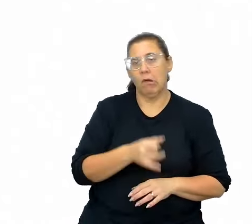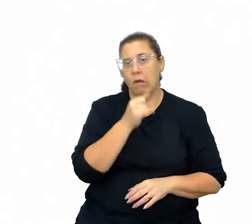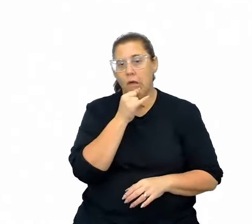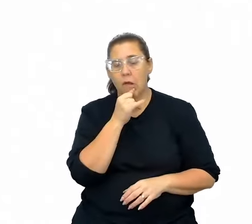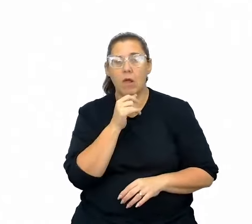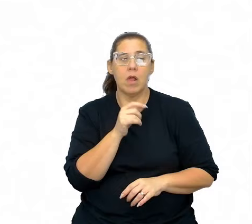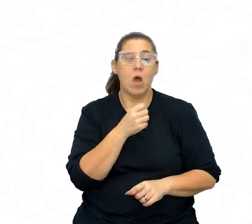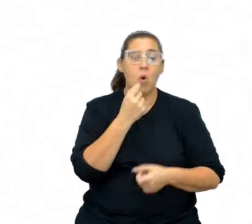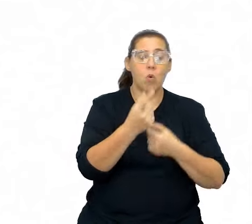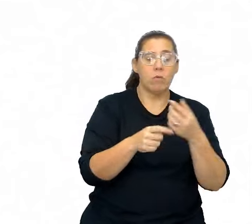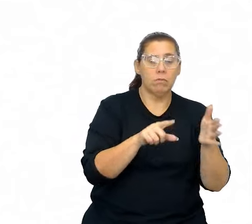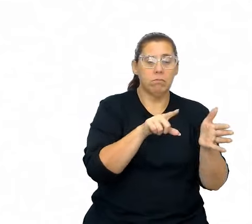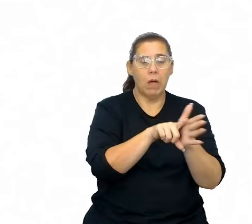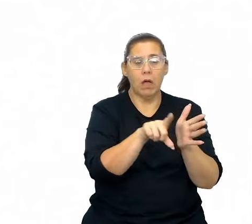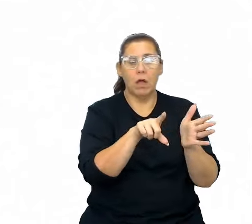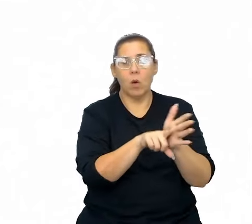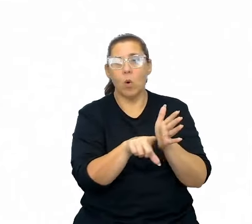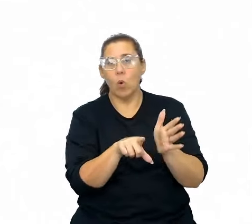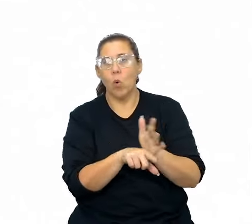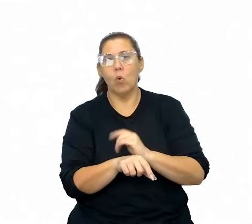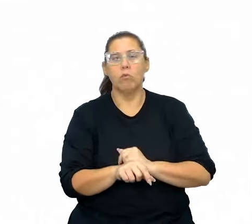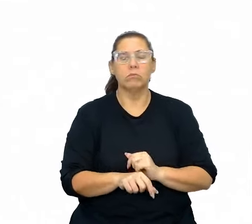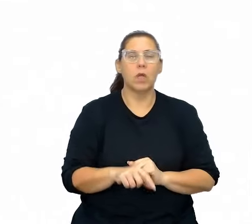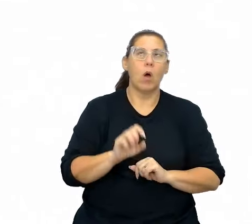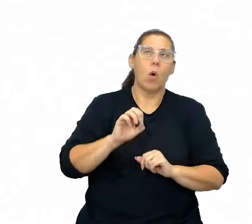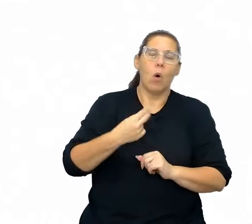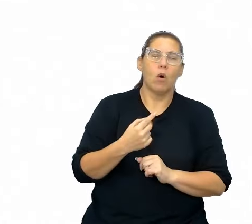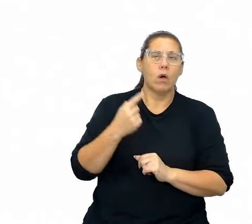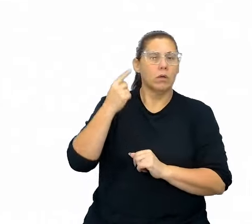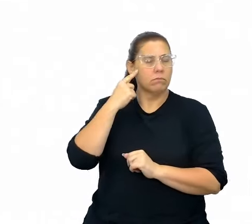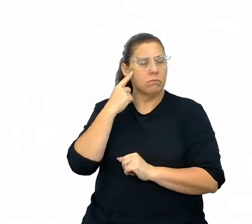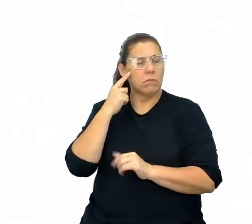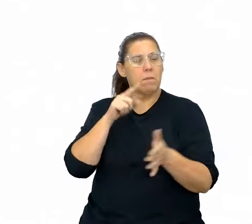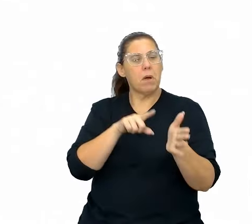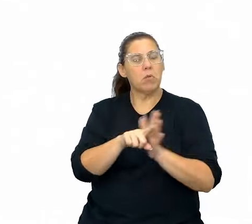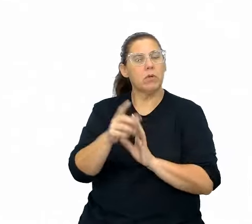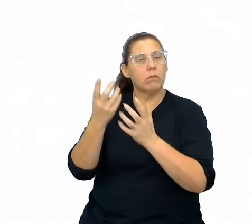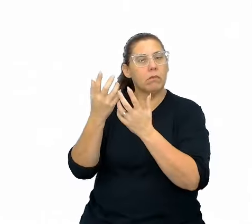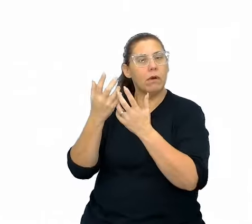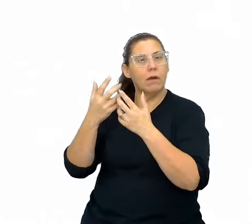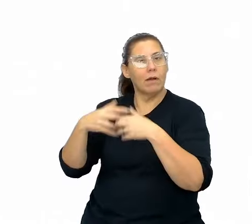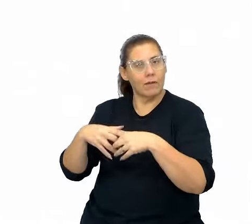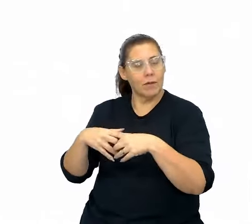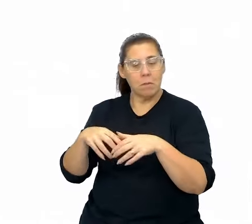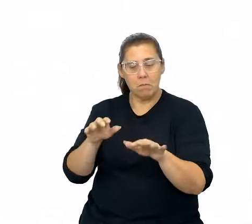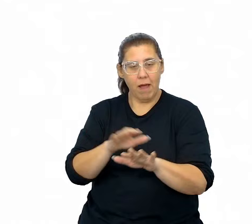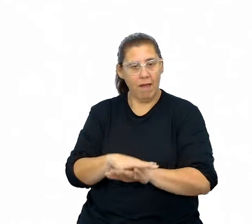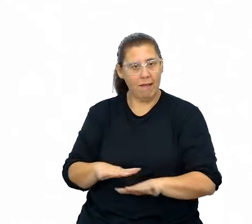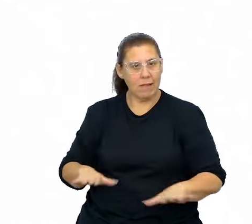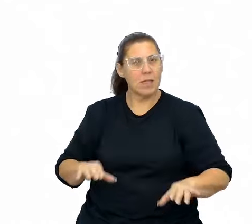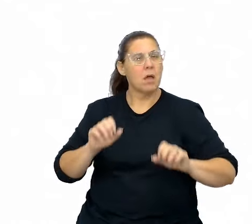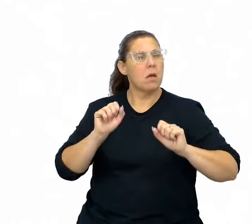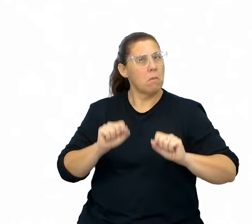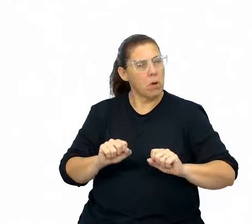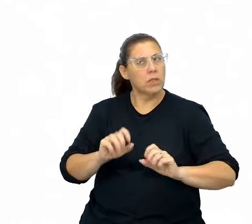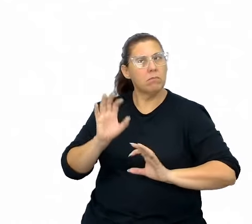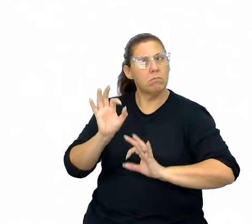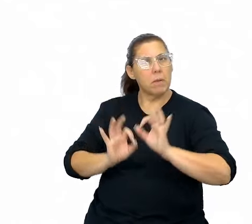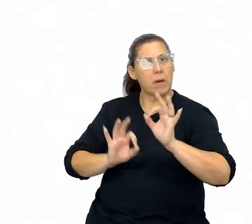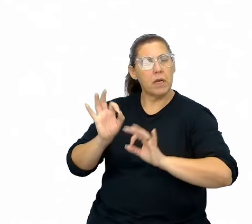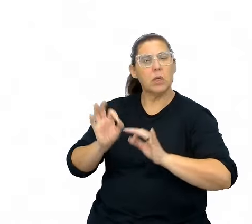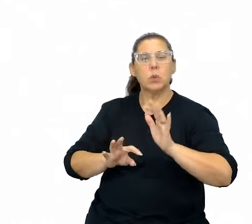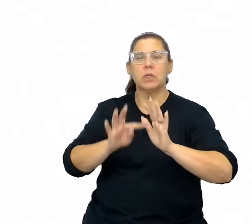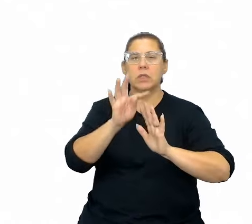Alguns questionamentos, algumas reflexões, para que as crianças possam estar produzindo